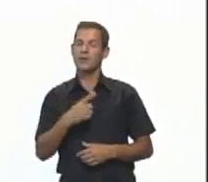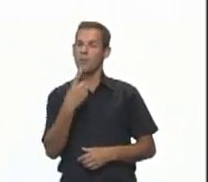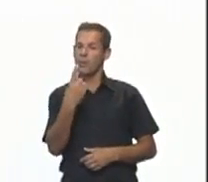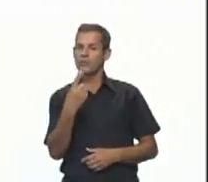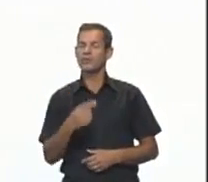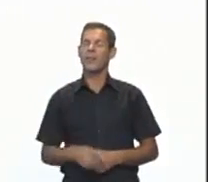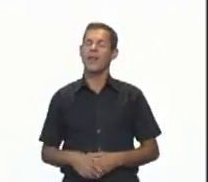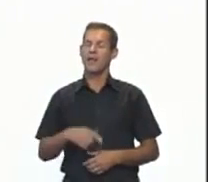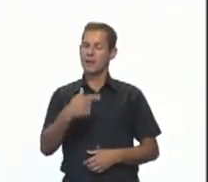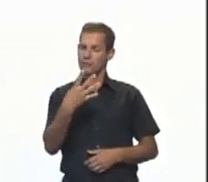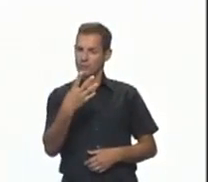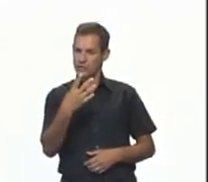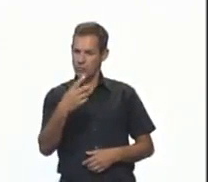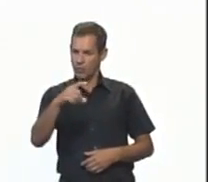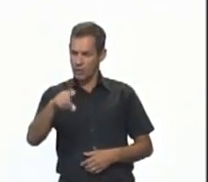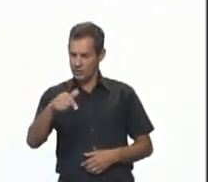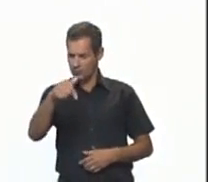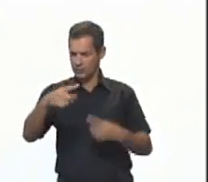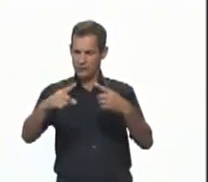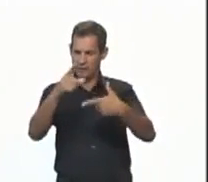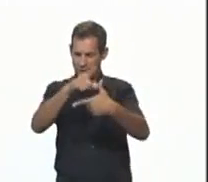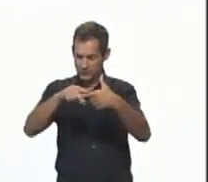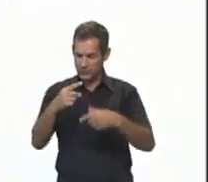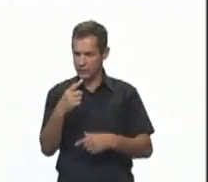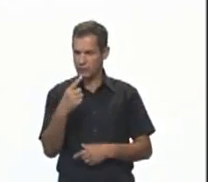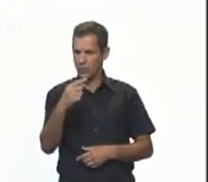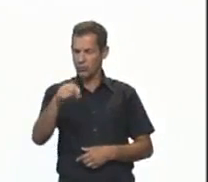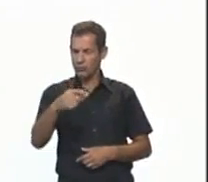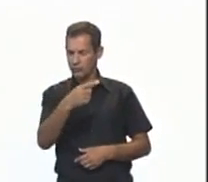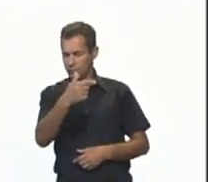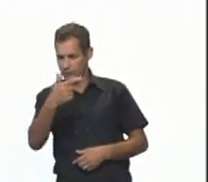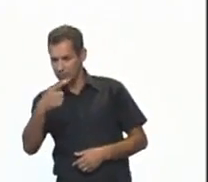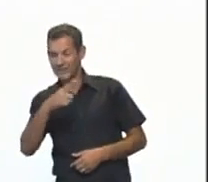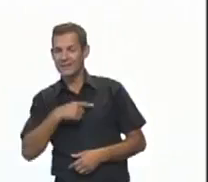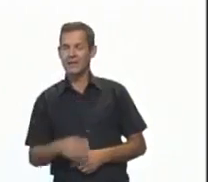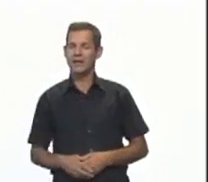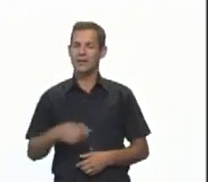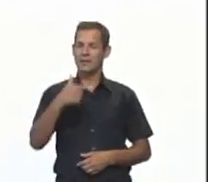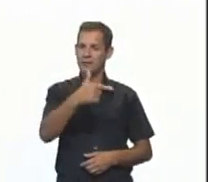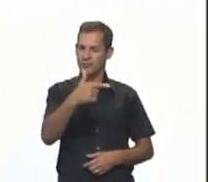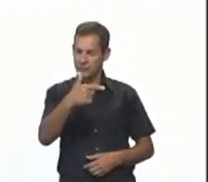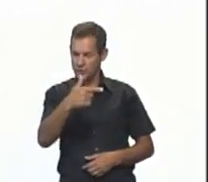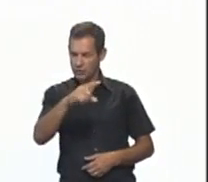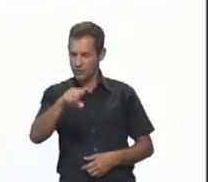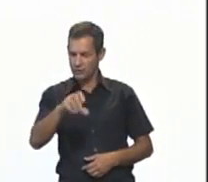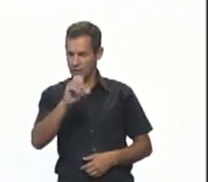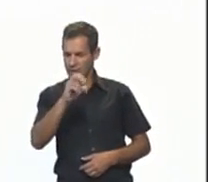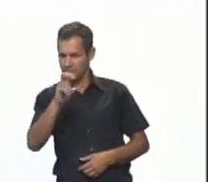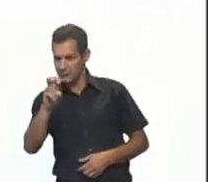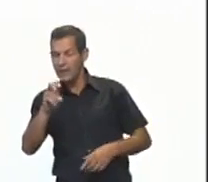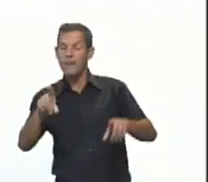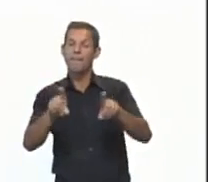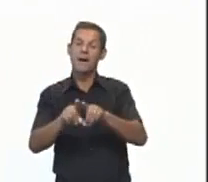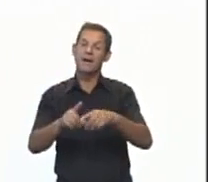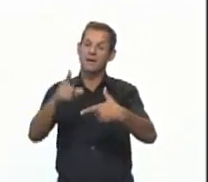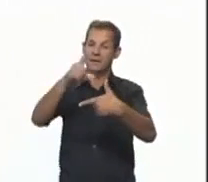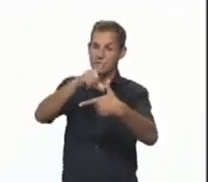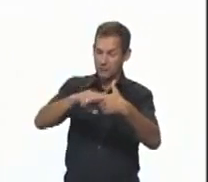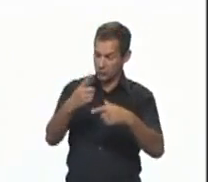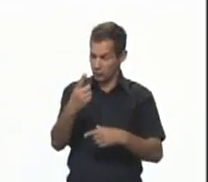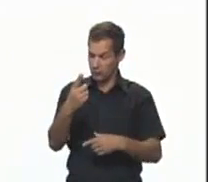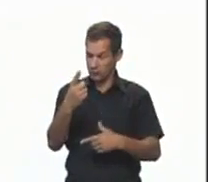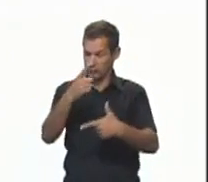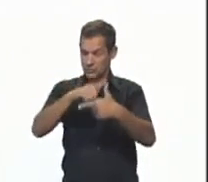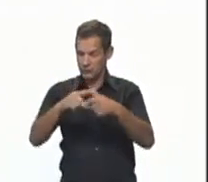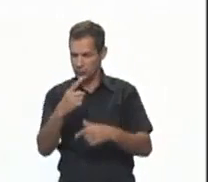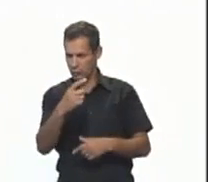obter 1. 24,7 dividido por 1,12, nós vamos obter 22,05. E 1 dividido por